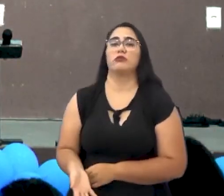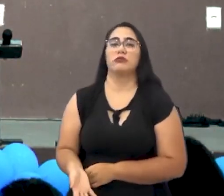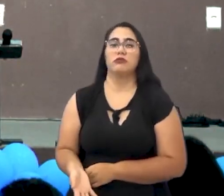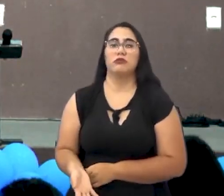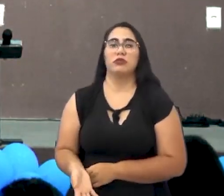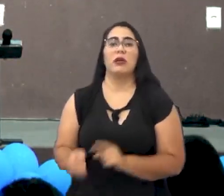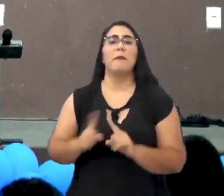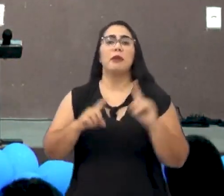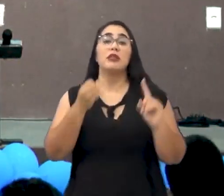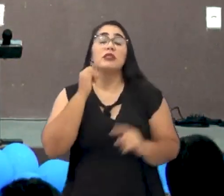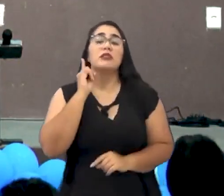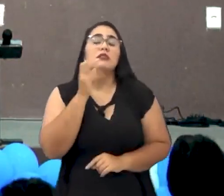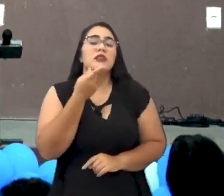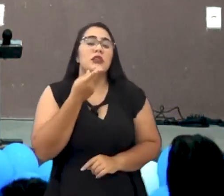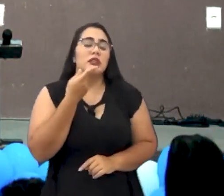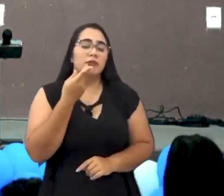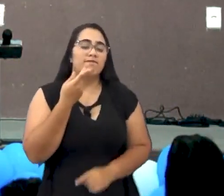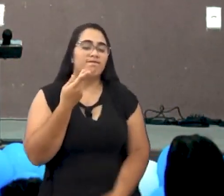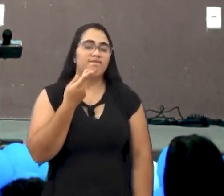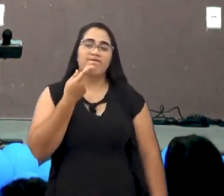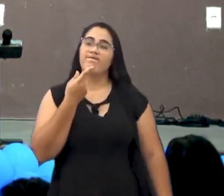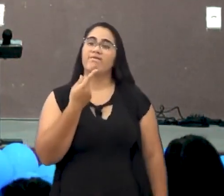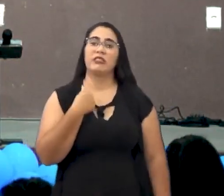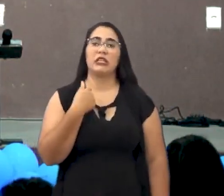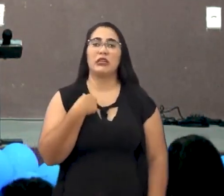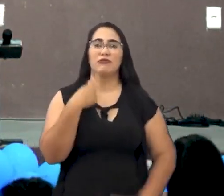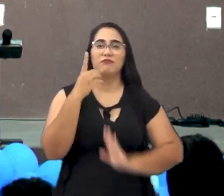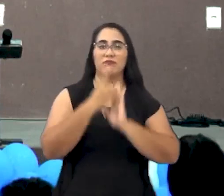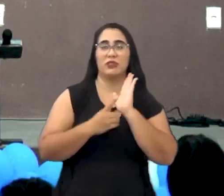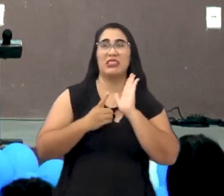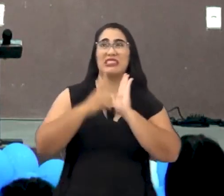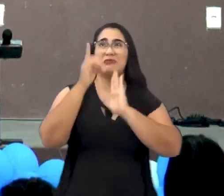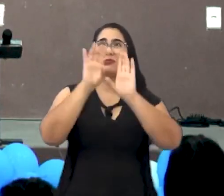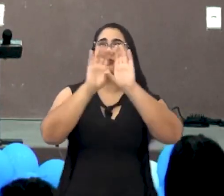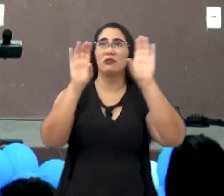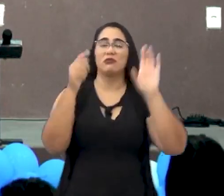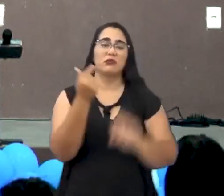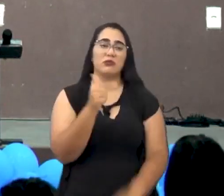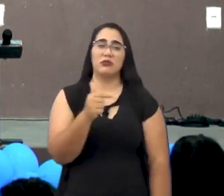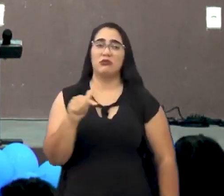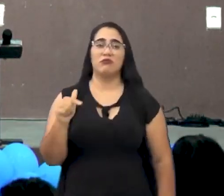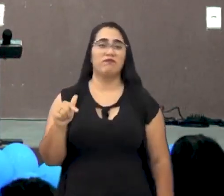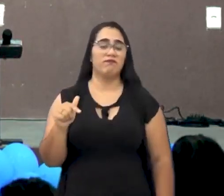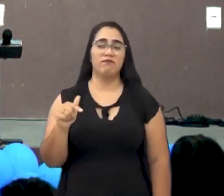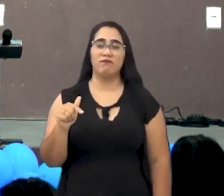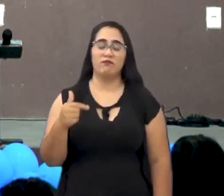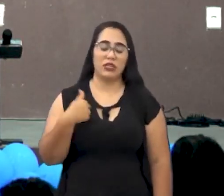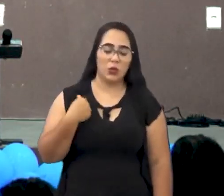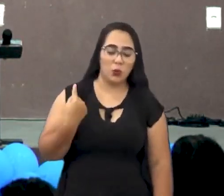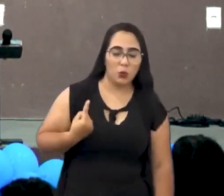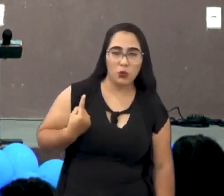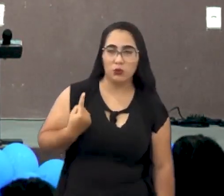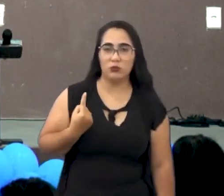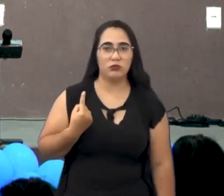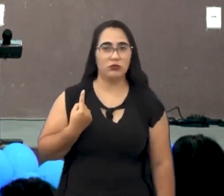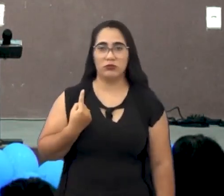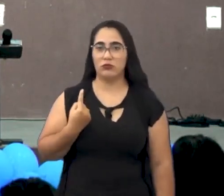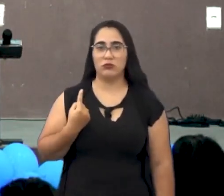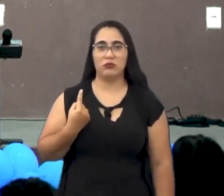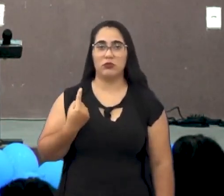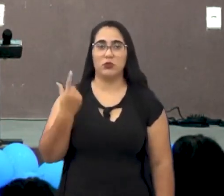Mas se você diz assim, não sou digno não, do céu não. Eu não sou. Eu não